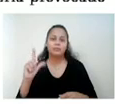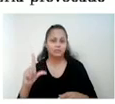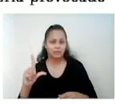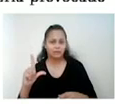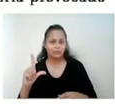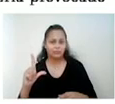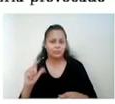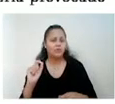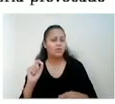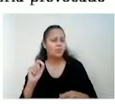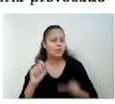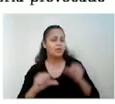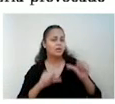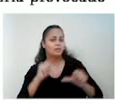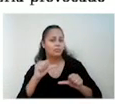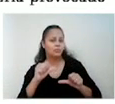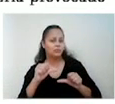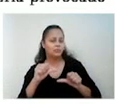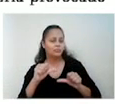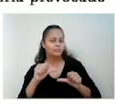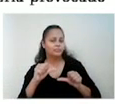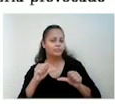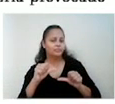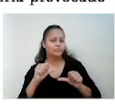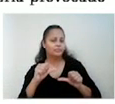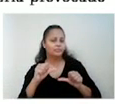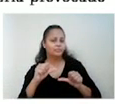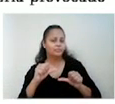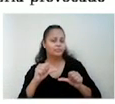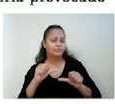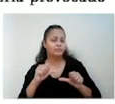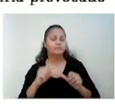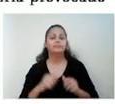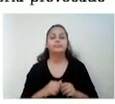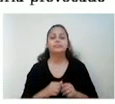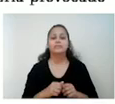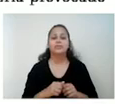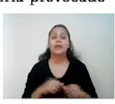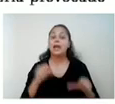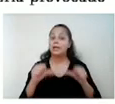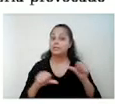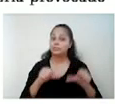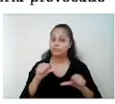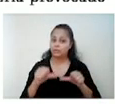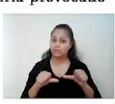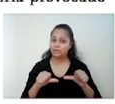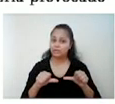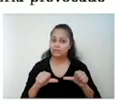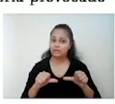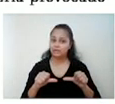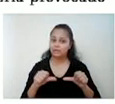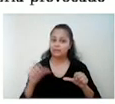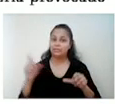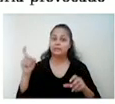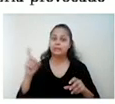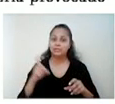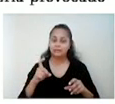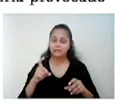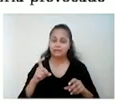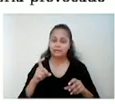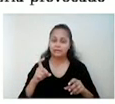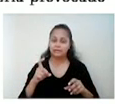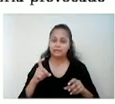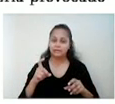hipóteses? Bom, pessoal, nesse caso, essas mudanças são consequências de